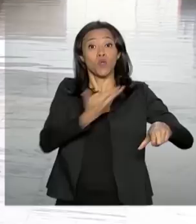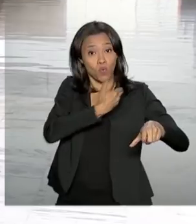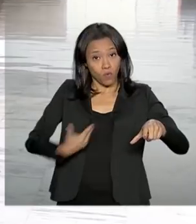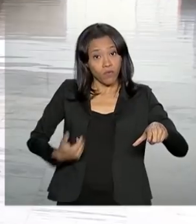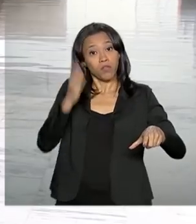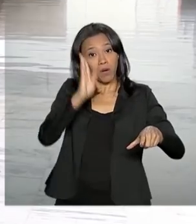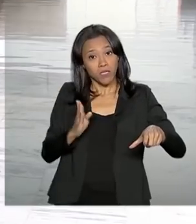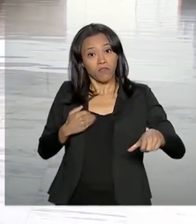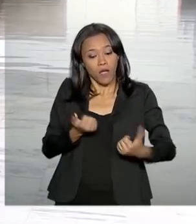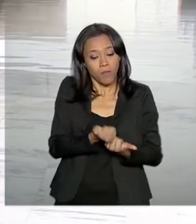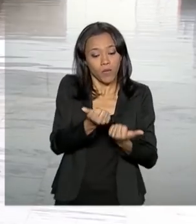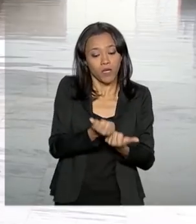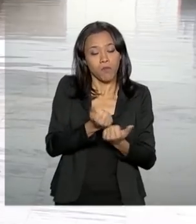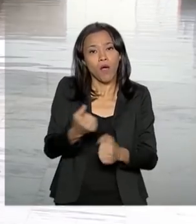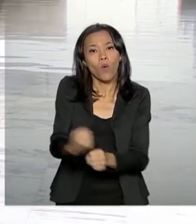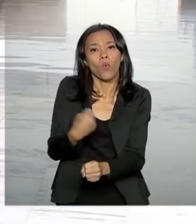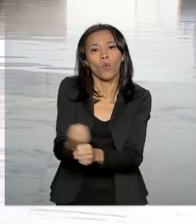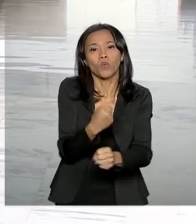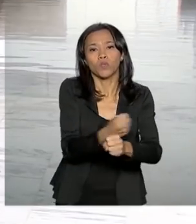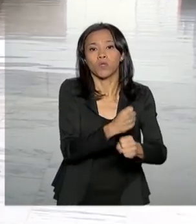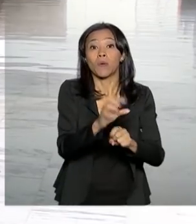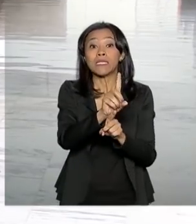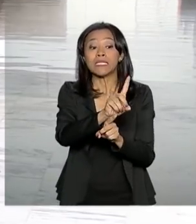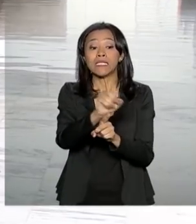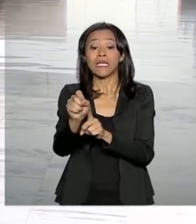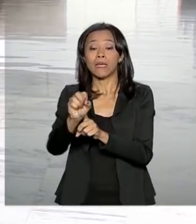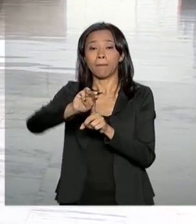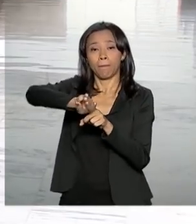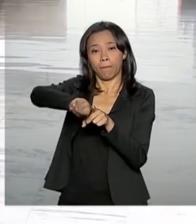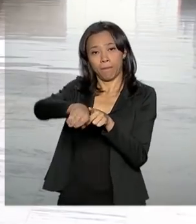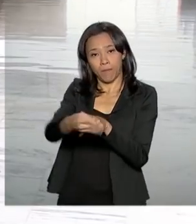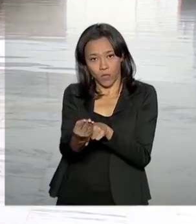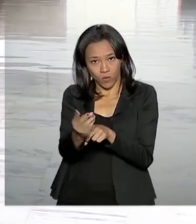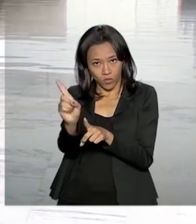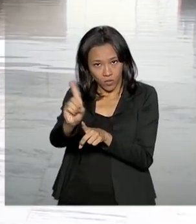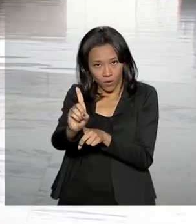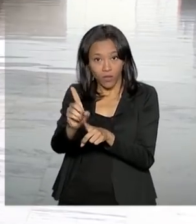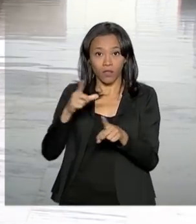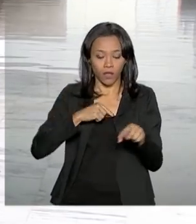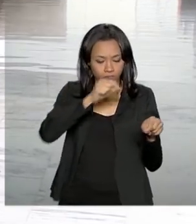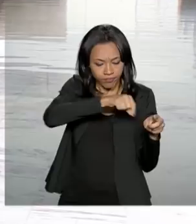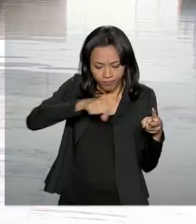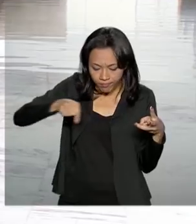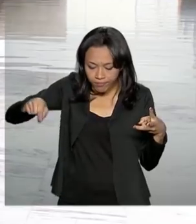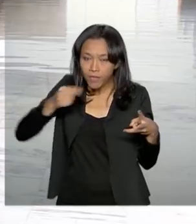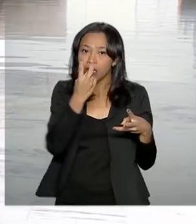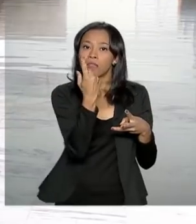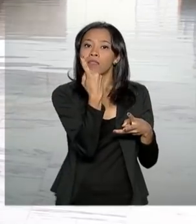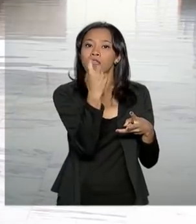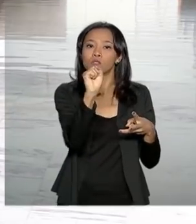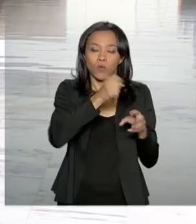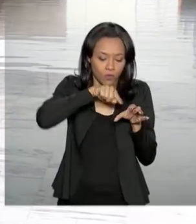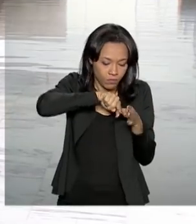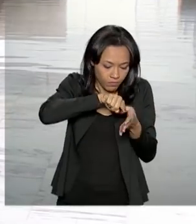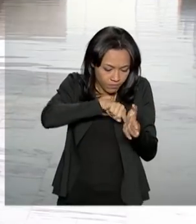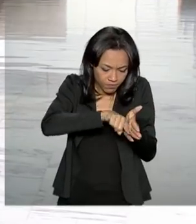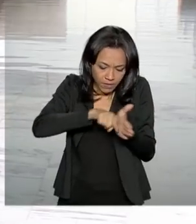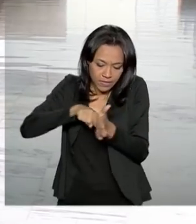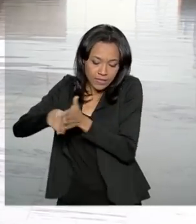O investimento é de 100 milhões de dólares. Ela terá 18 laboratórios de pesquisa numa área